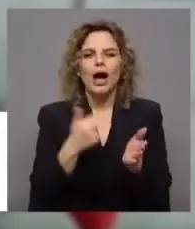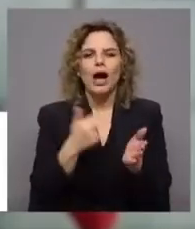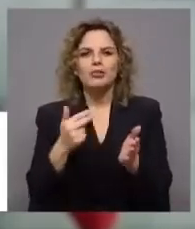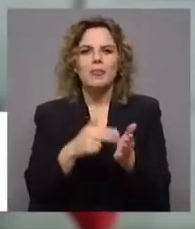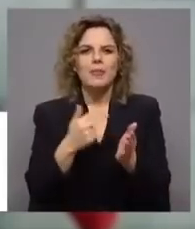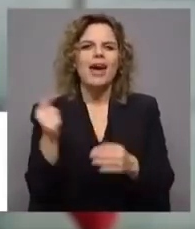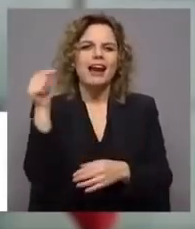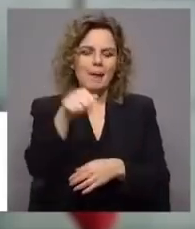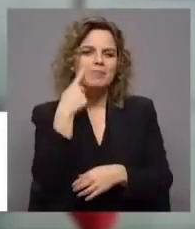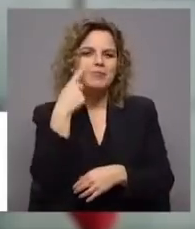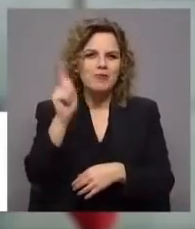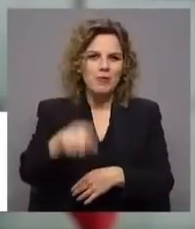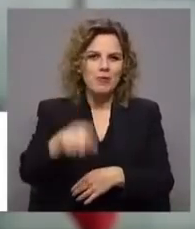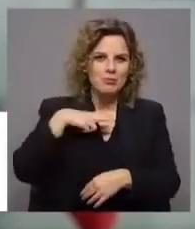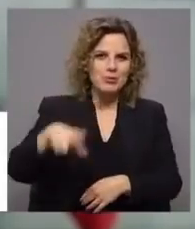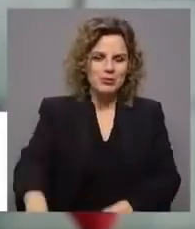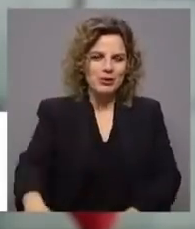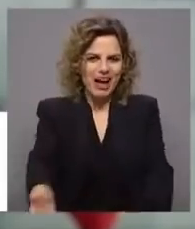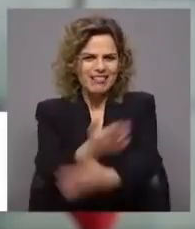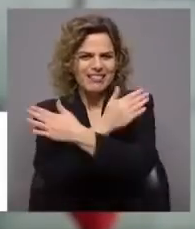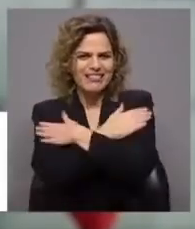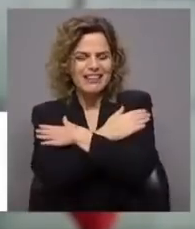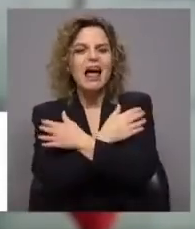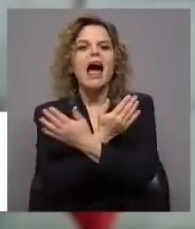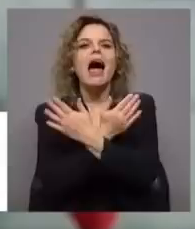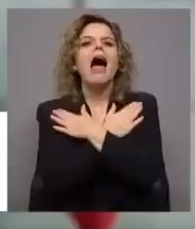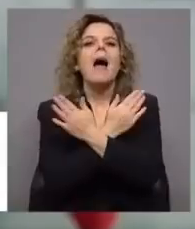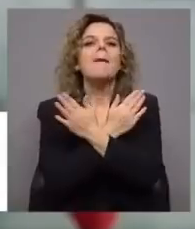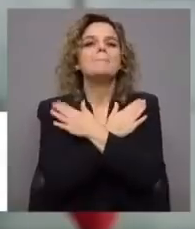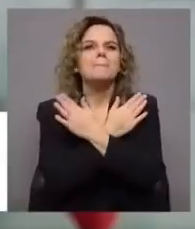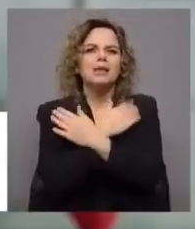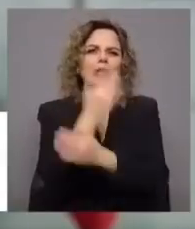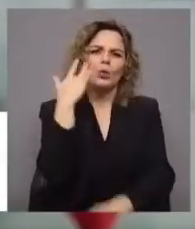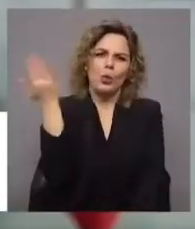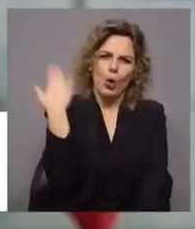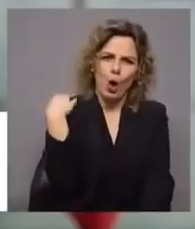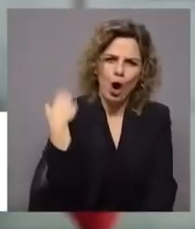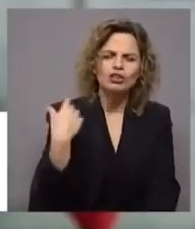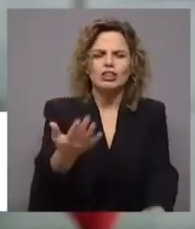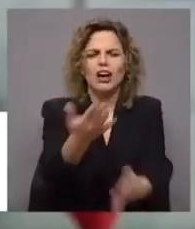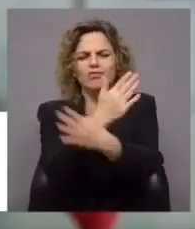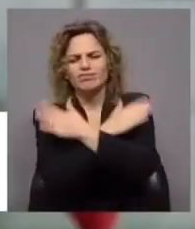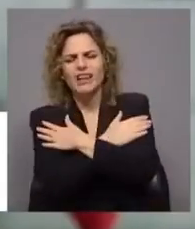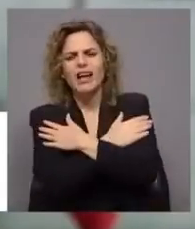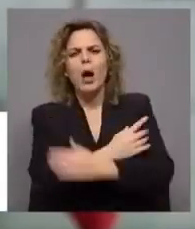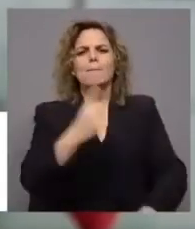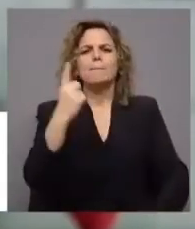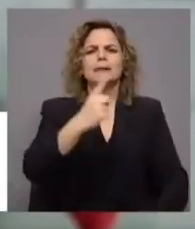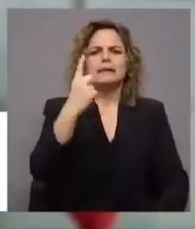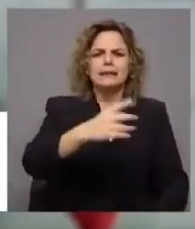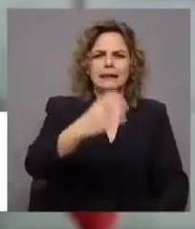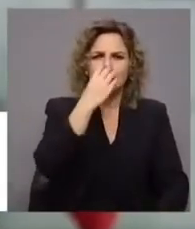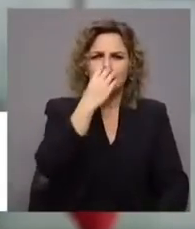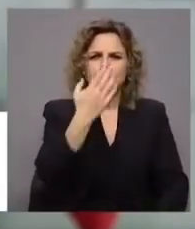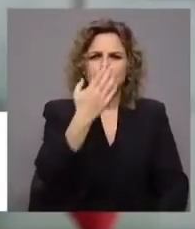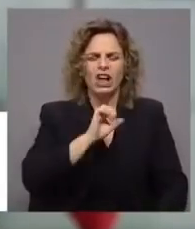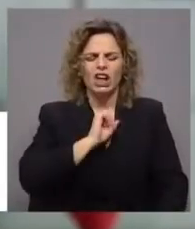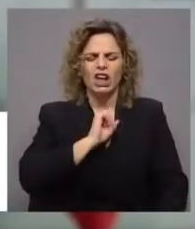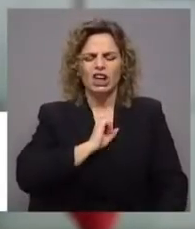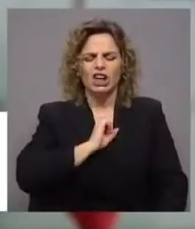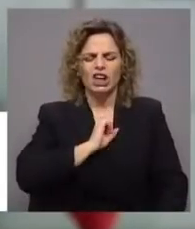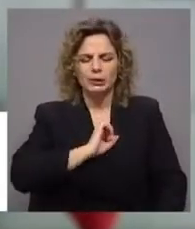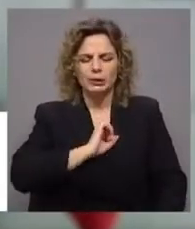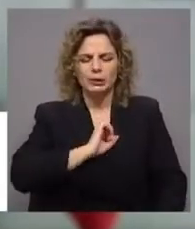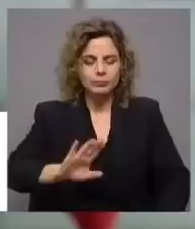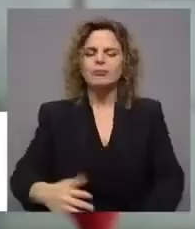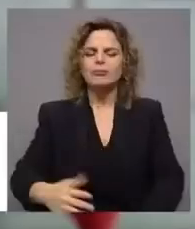Portugal para dar um abraço no meu amigo Antônio Costa, para dar um abraço no presidente Marcelo Rebelo,